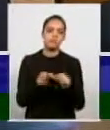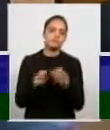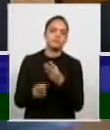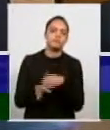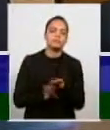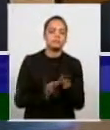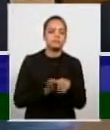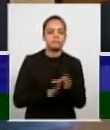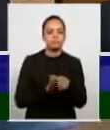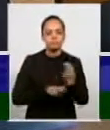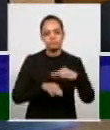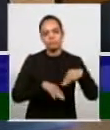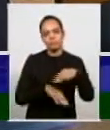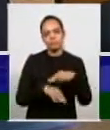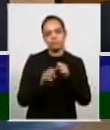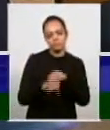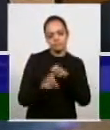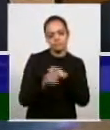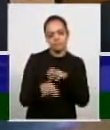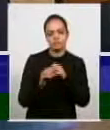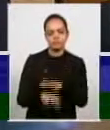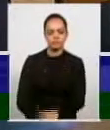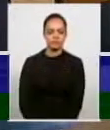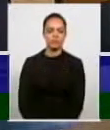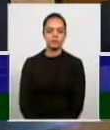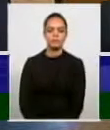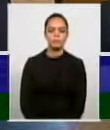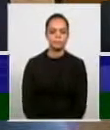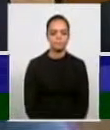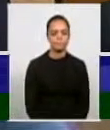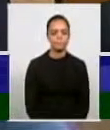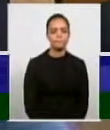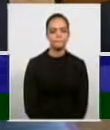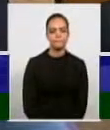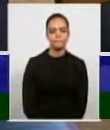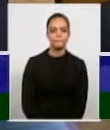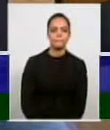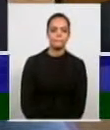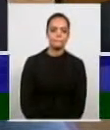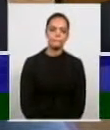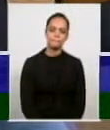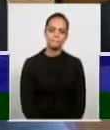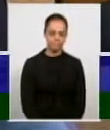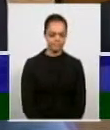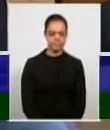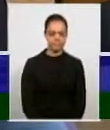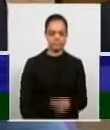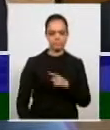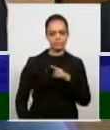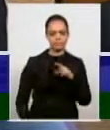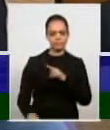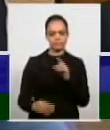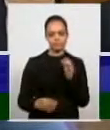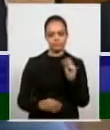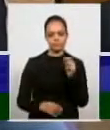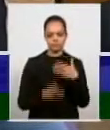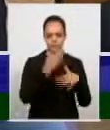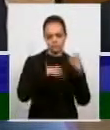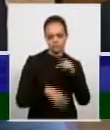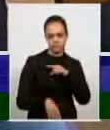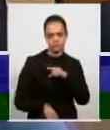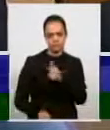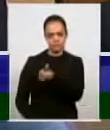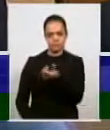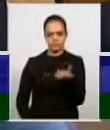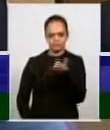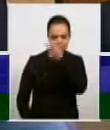do Conselho Municipal de Educação, que está passando de 16